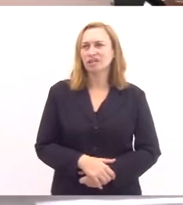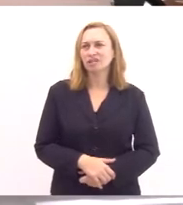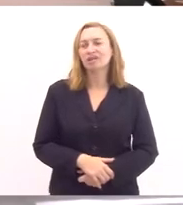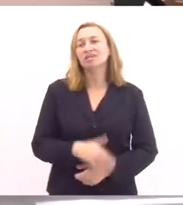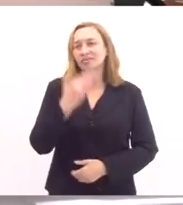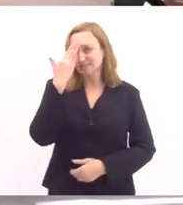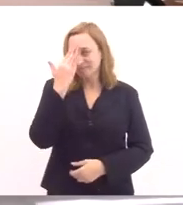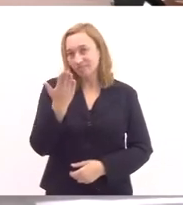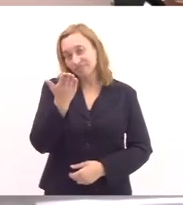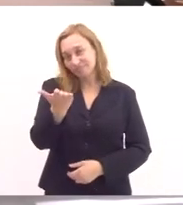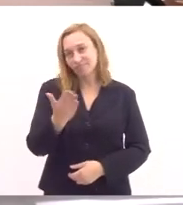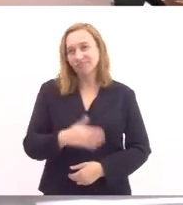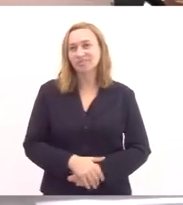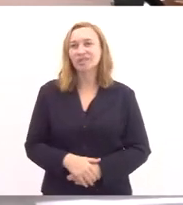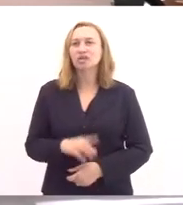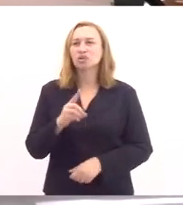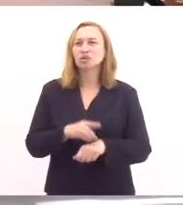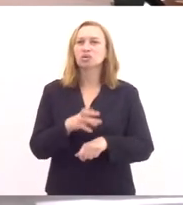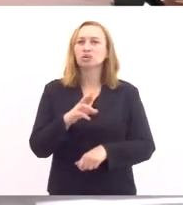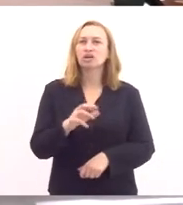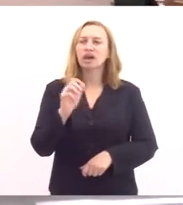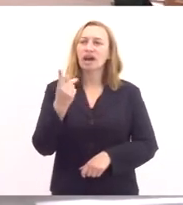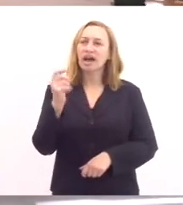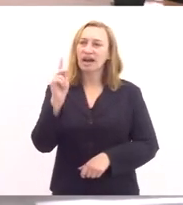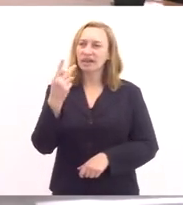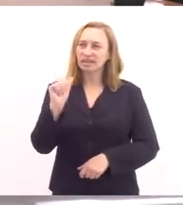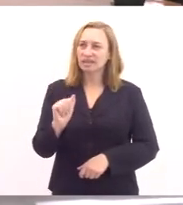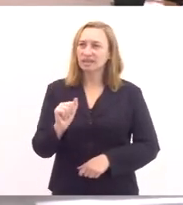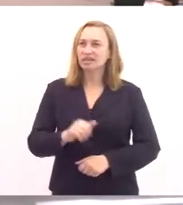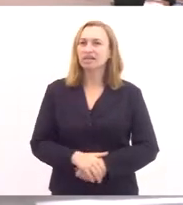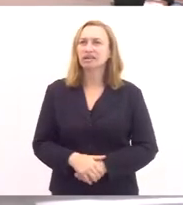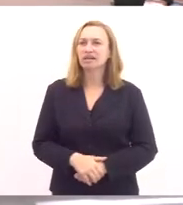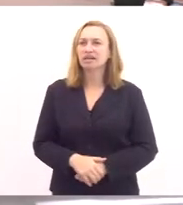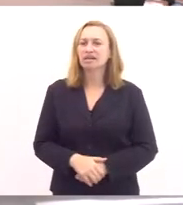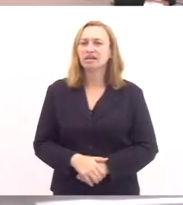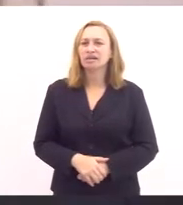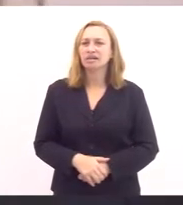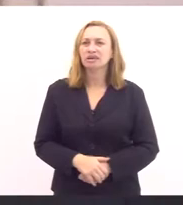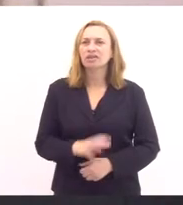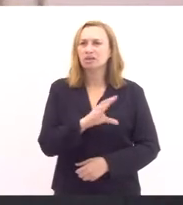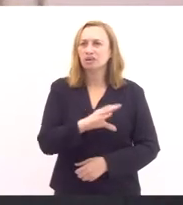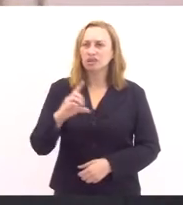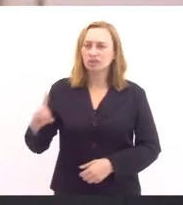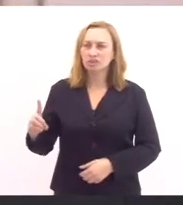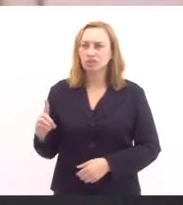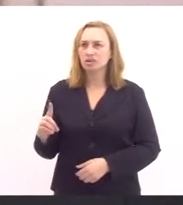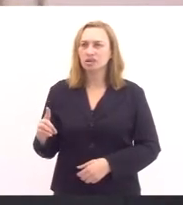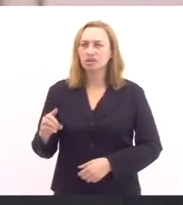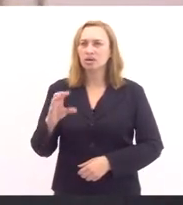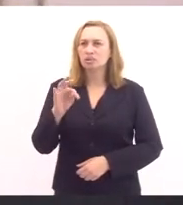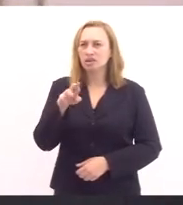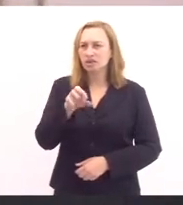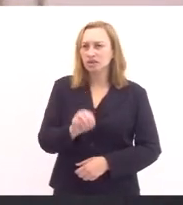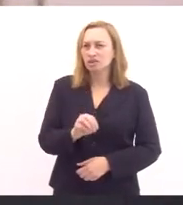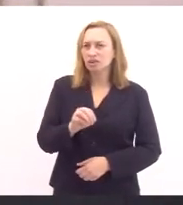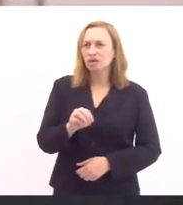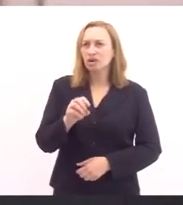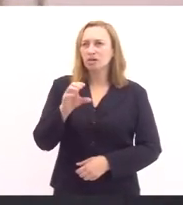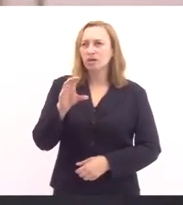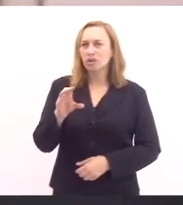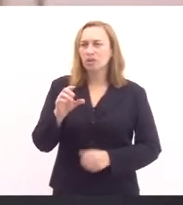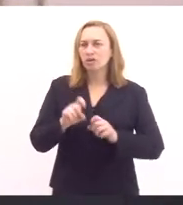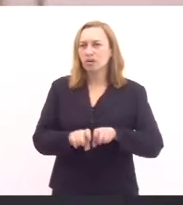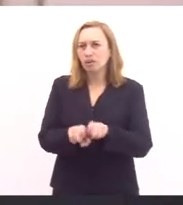Ah obrigado Você Doutora Ágata Ferreira coordenadora do Observatório obstétrico